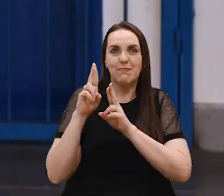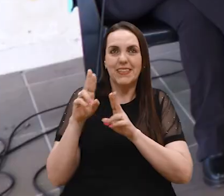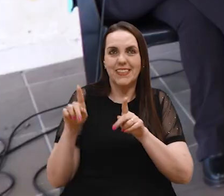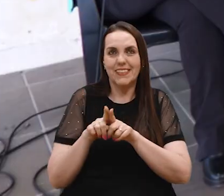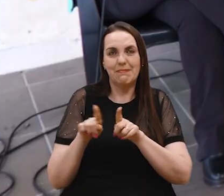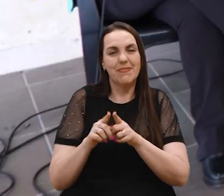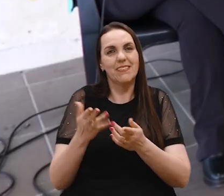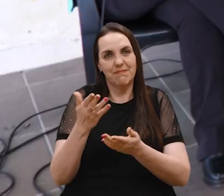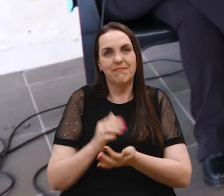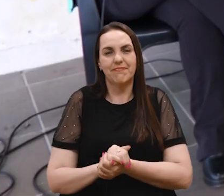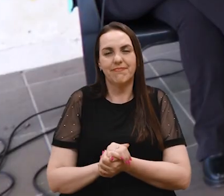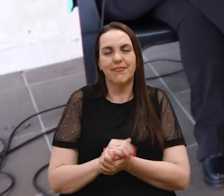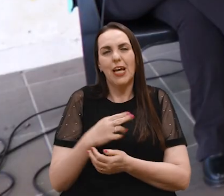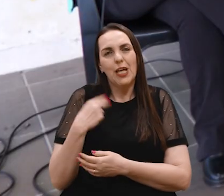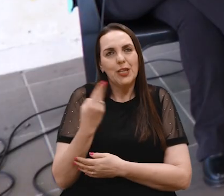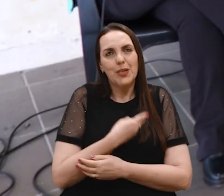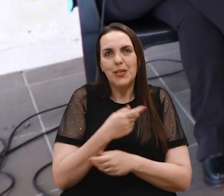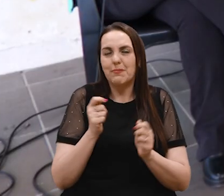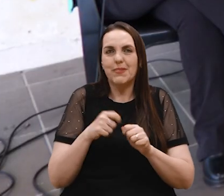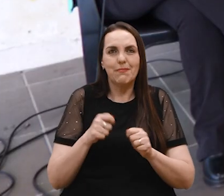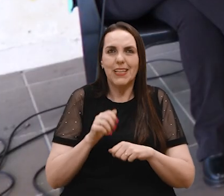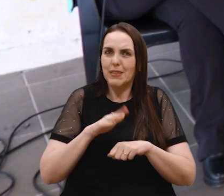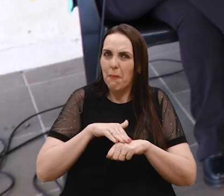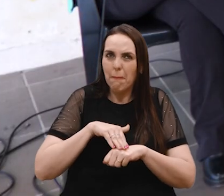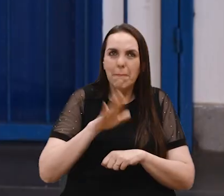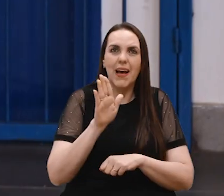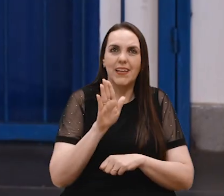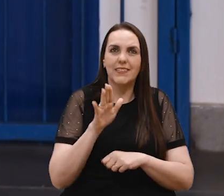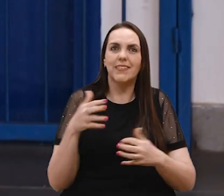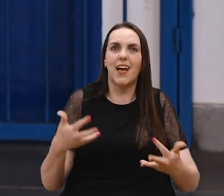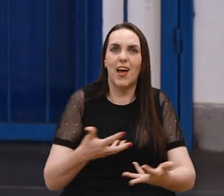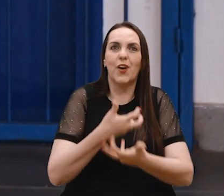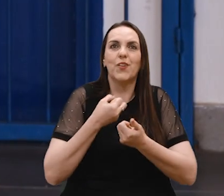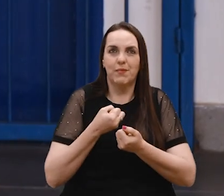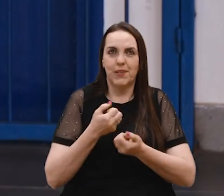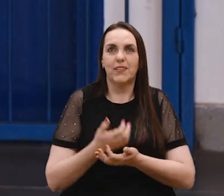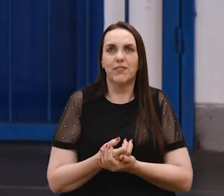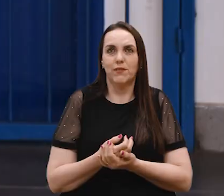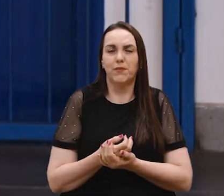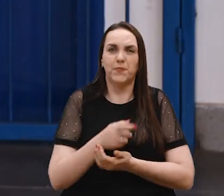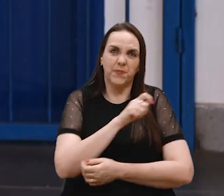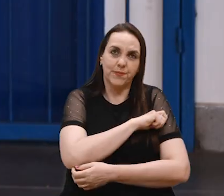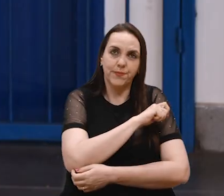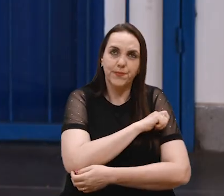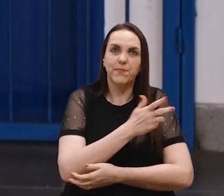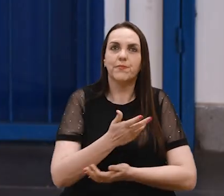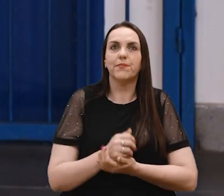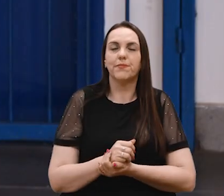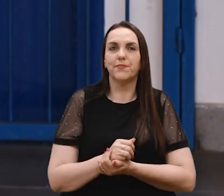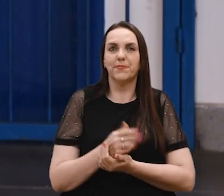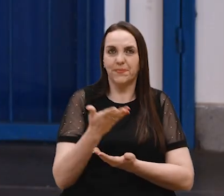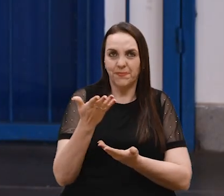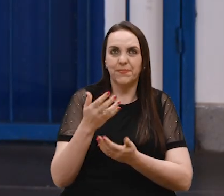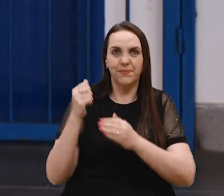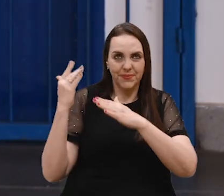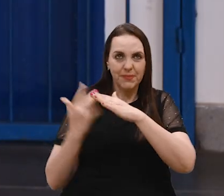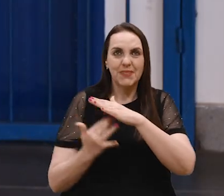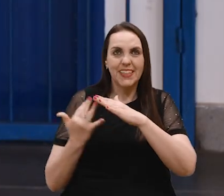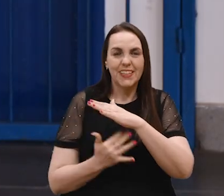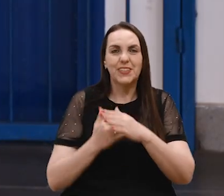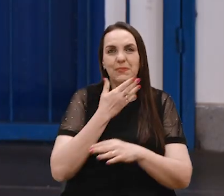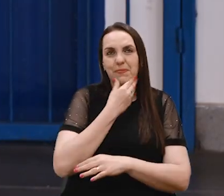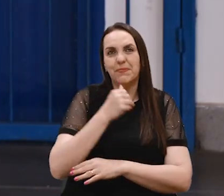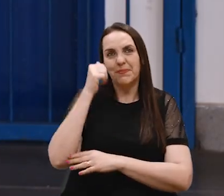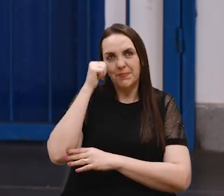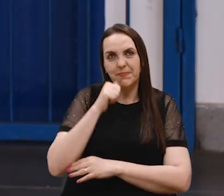Esperança também, né? Então, que a gente possa cada vez mais acolher o aluno, a aluna imigrante,